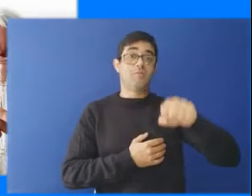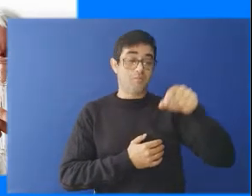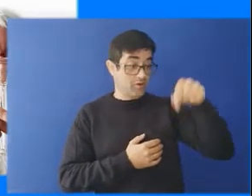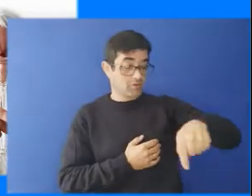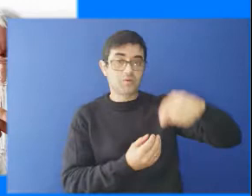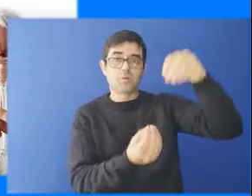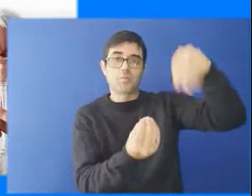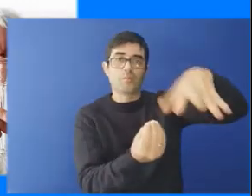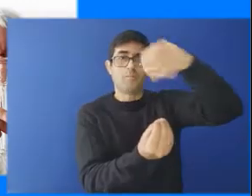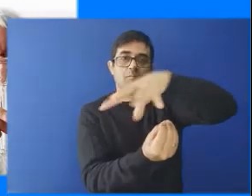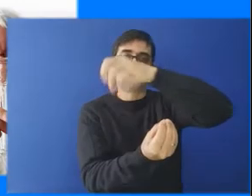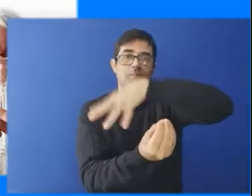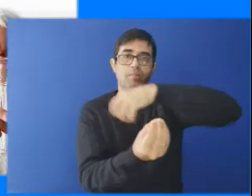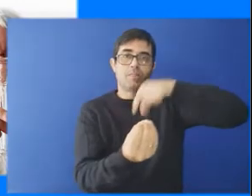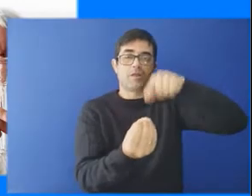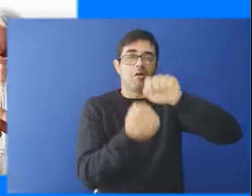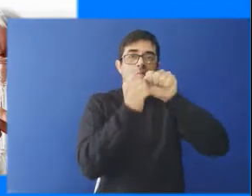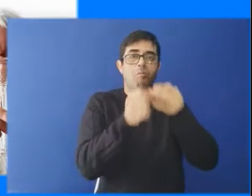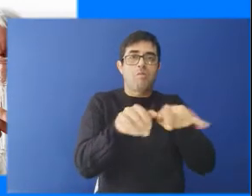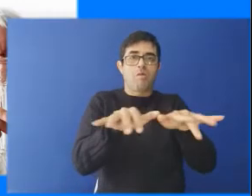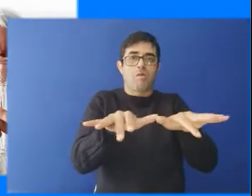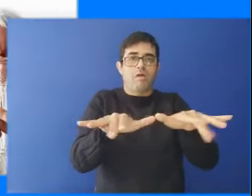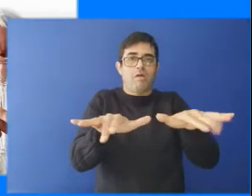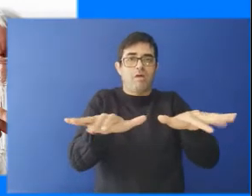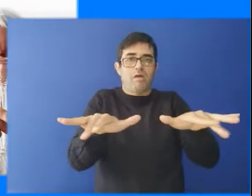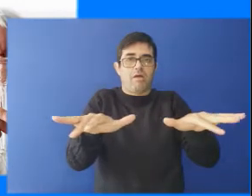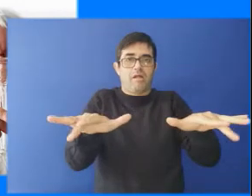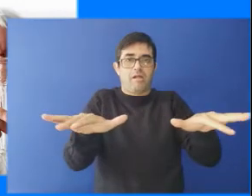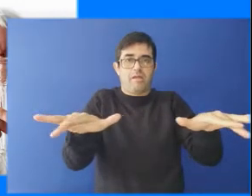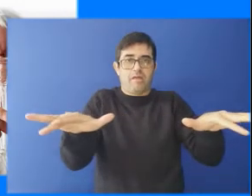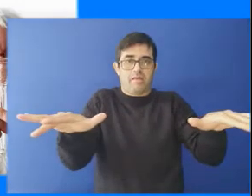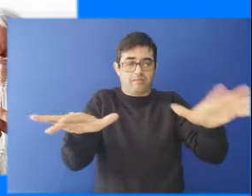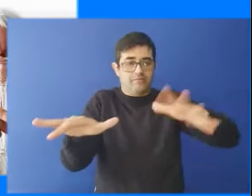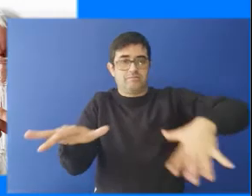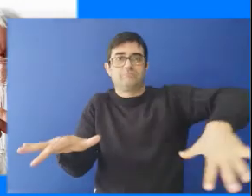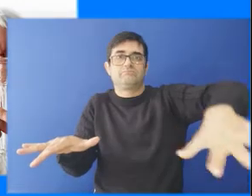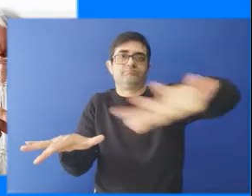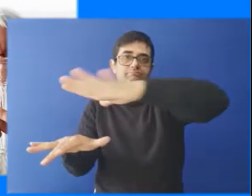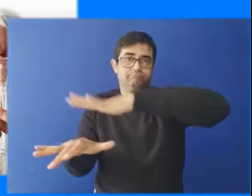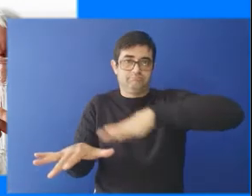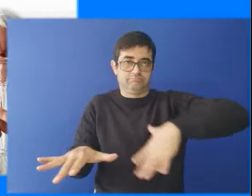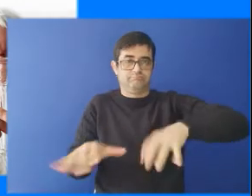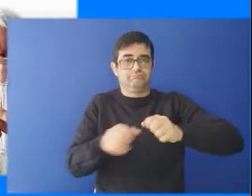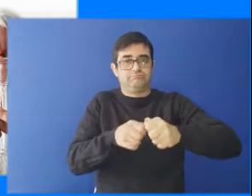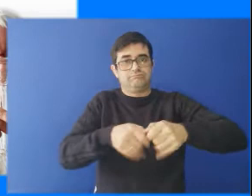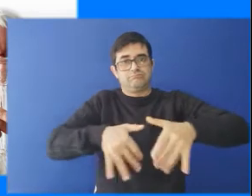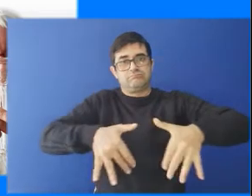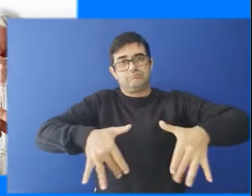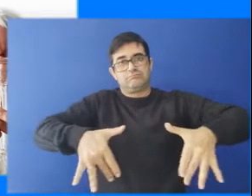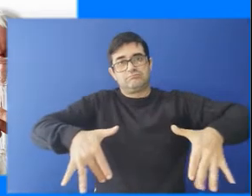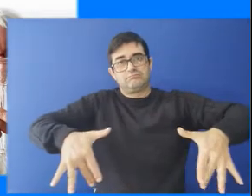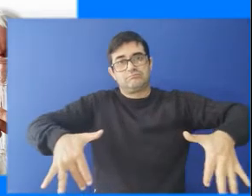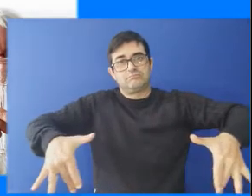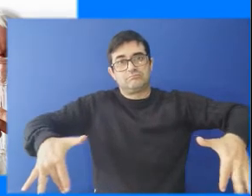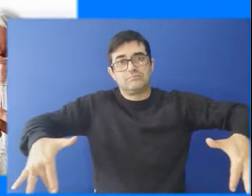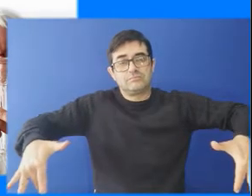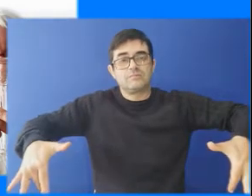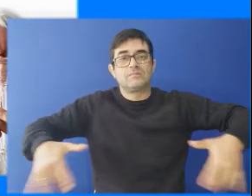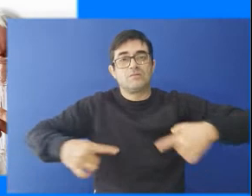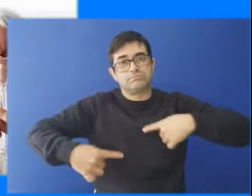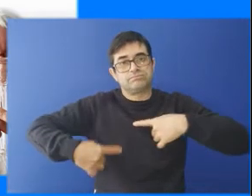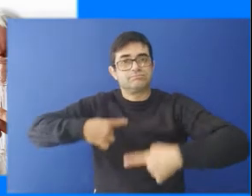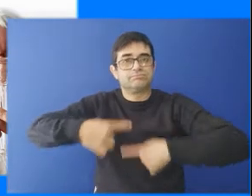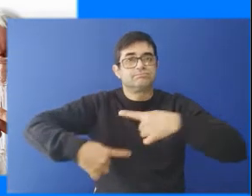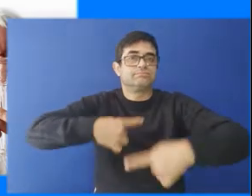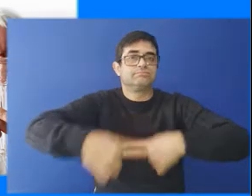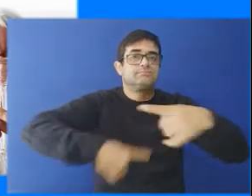chuva, pode levar esses fungos a se reproduzirem de forma sexuada e isso